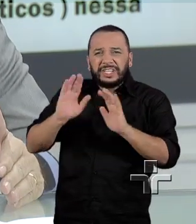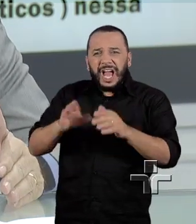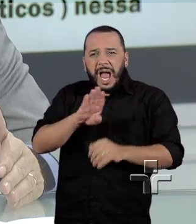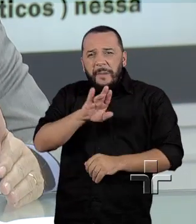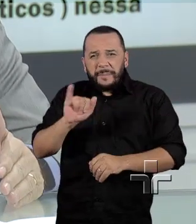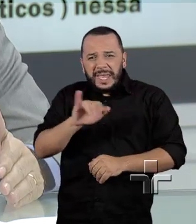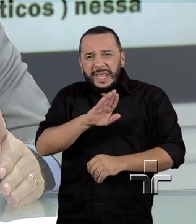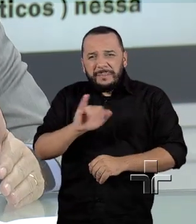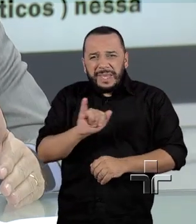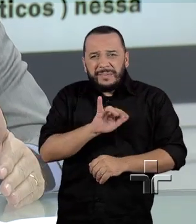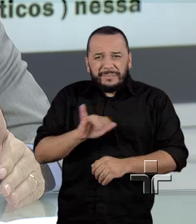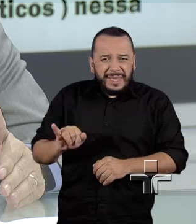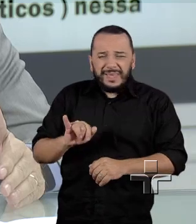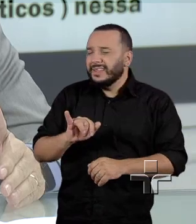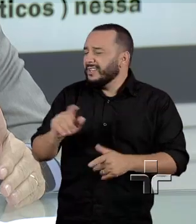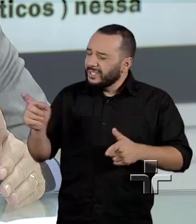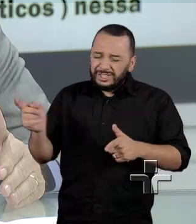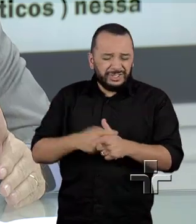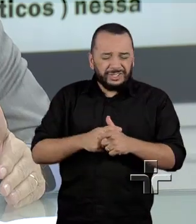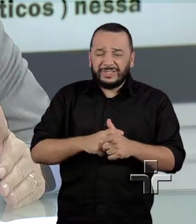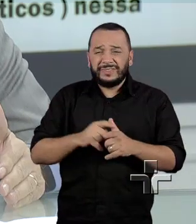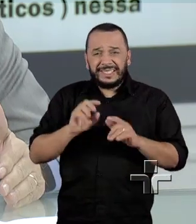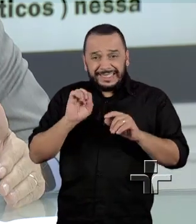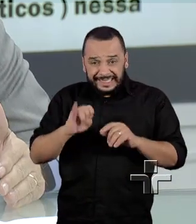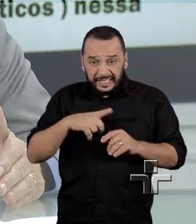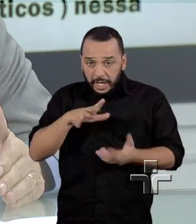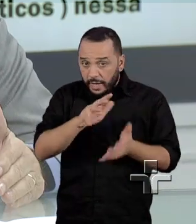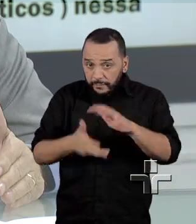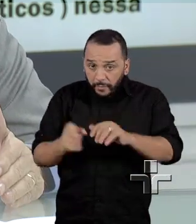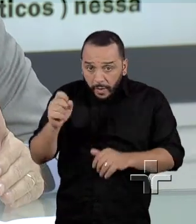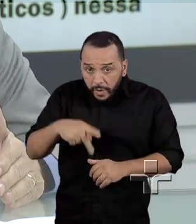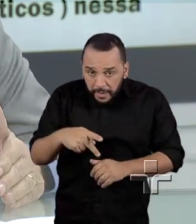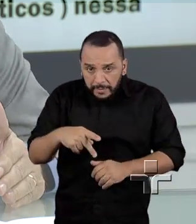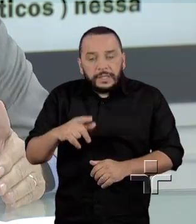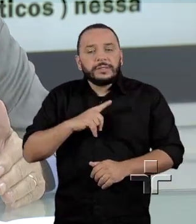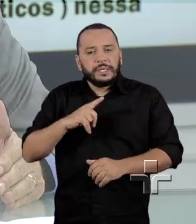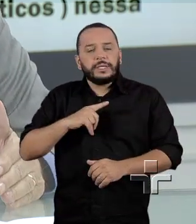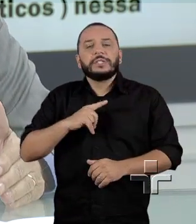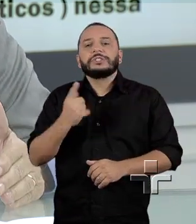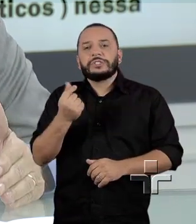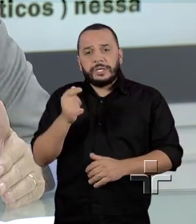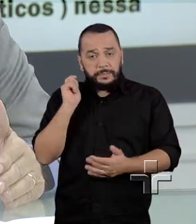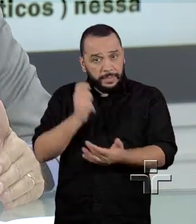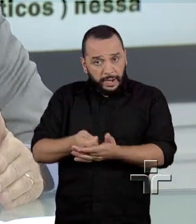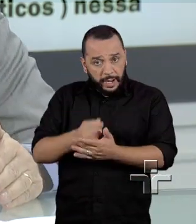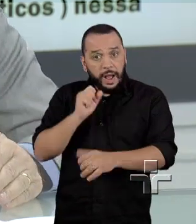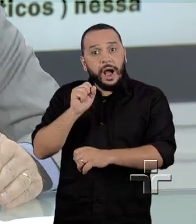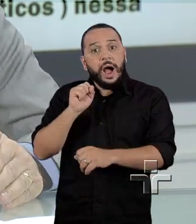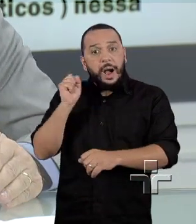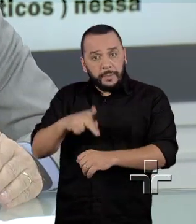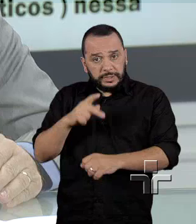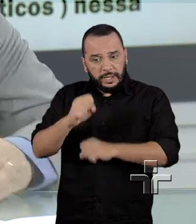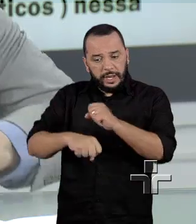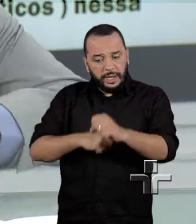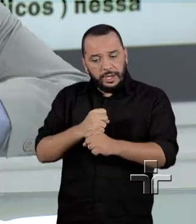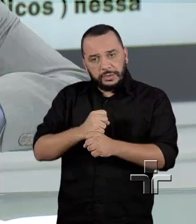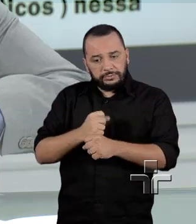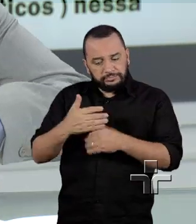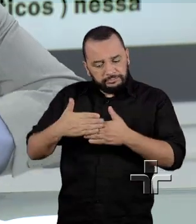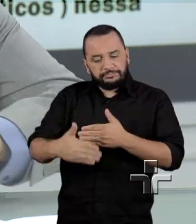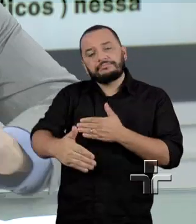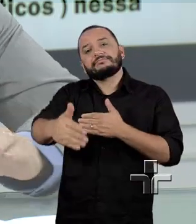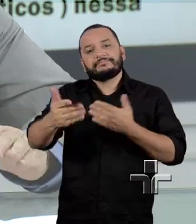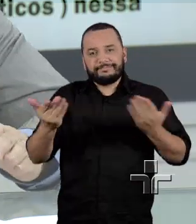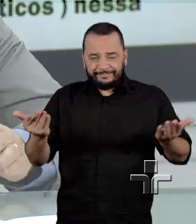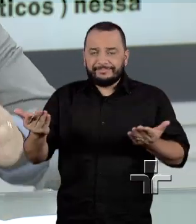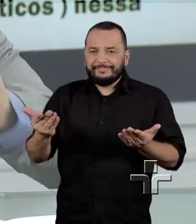na Previdência, sem essa reforma não haverá dinheiro para pagar aposentados daqui a alguns anos. Enfim, com essa